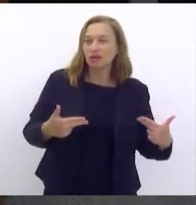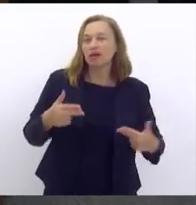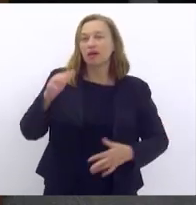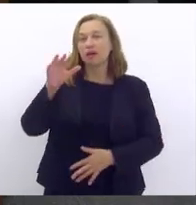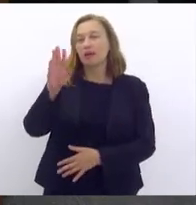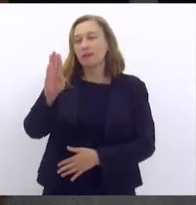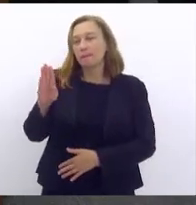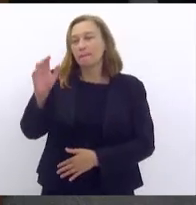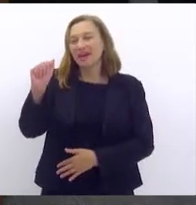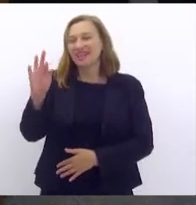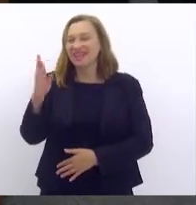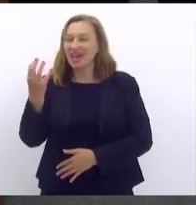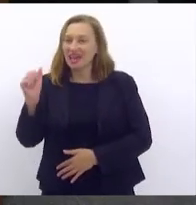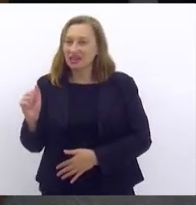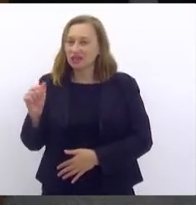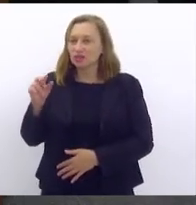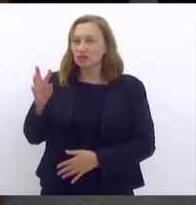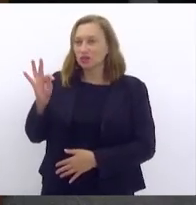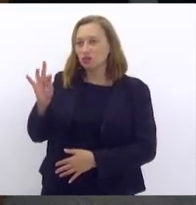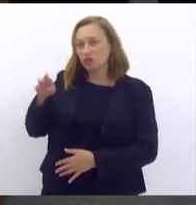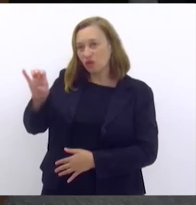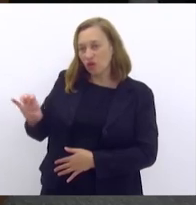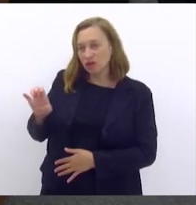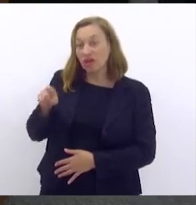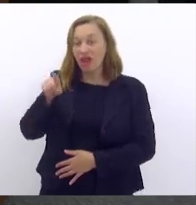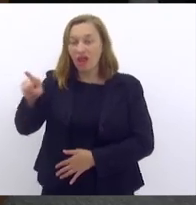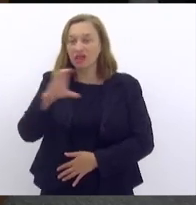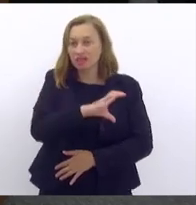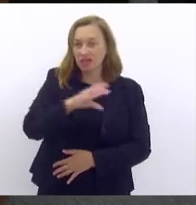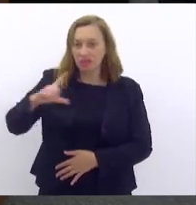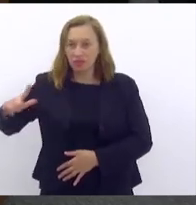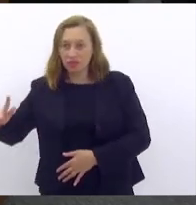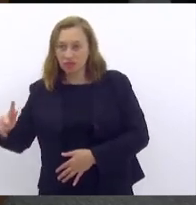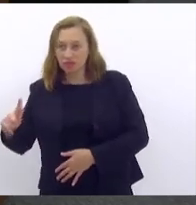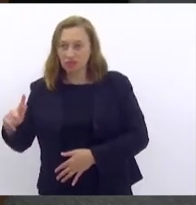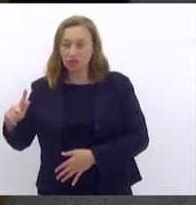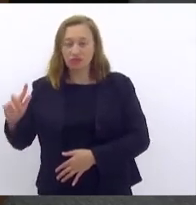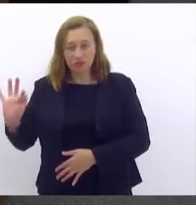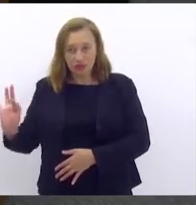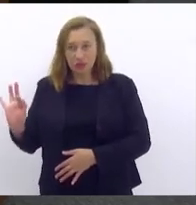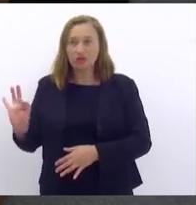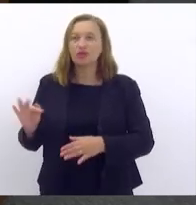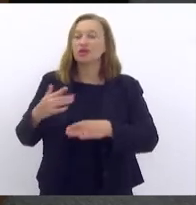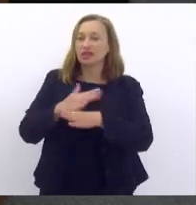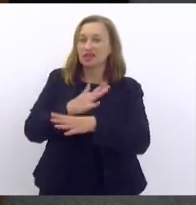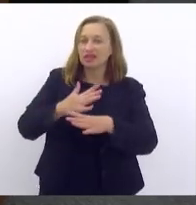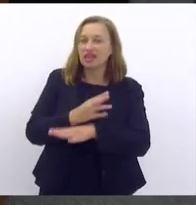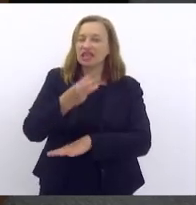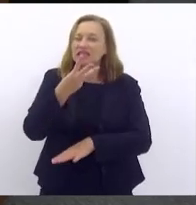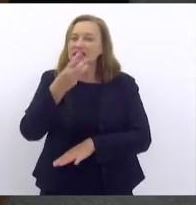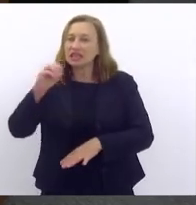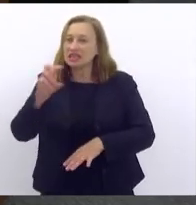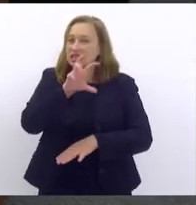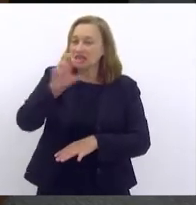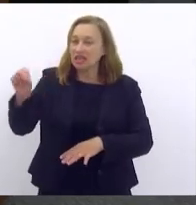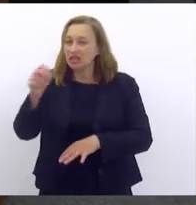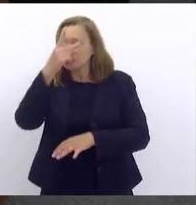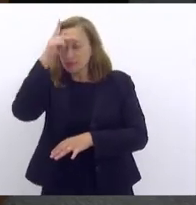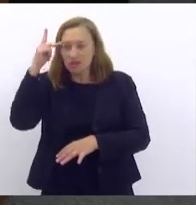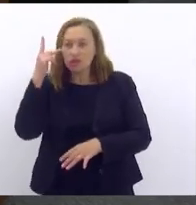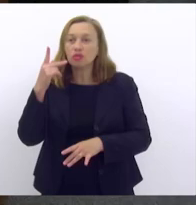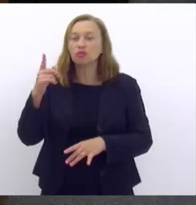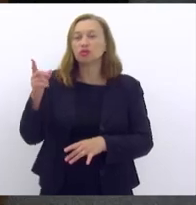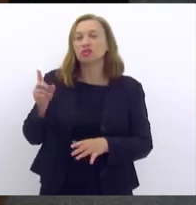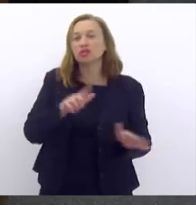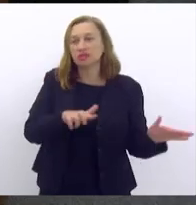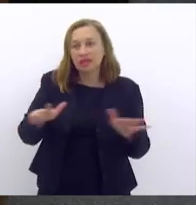que semanalmente ali na cidade de Cabo Frio e reúne em torno de 300 a 500 pessoas por